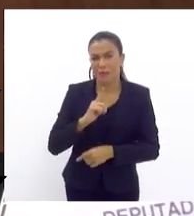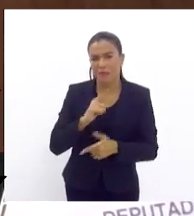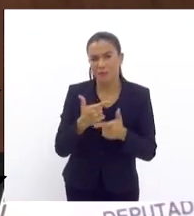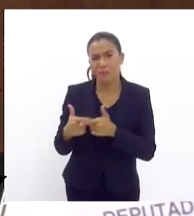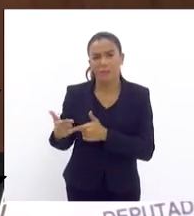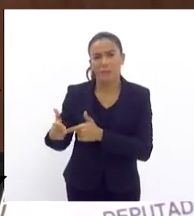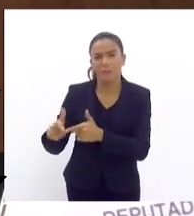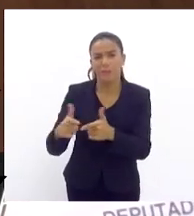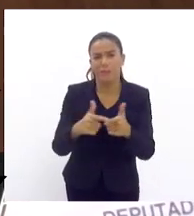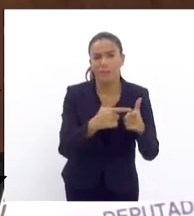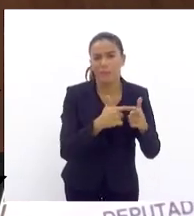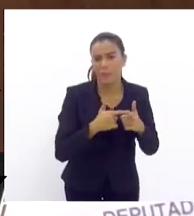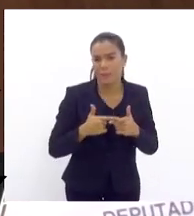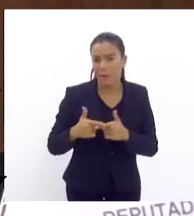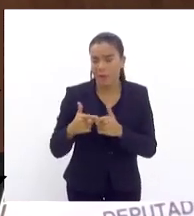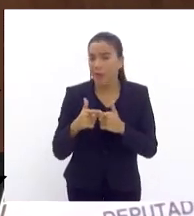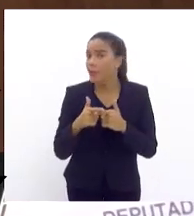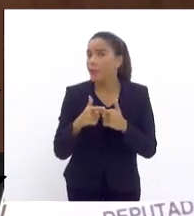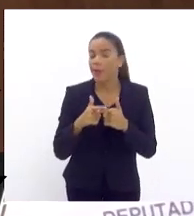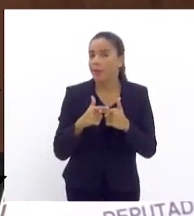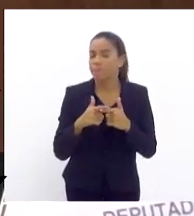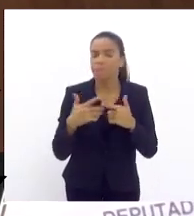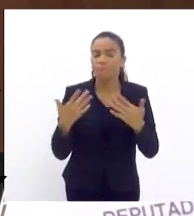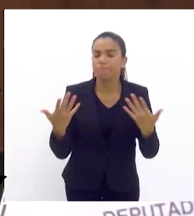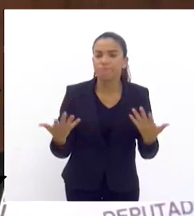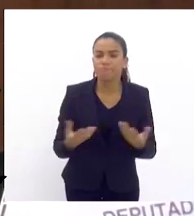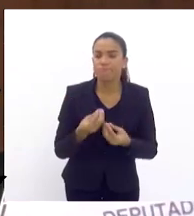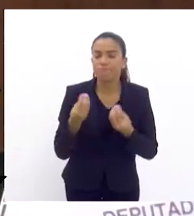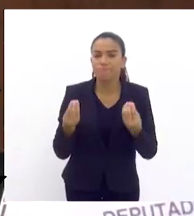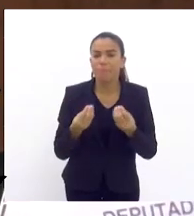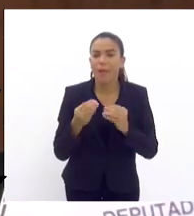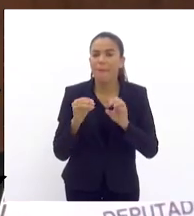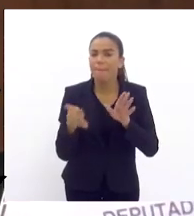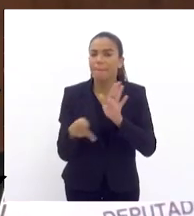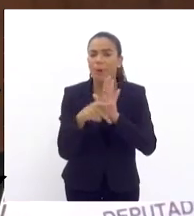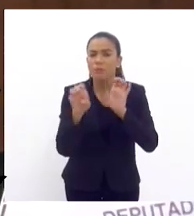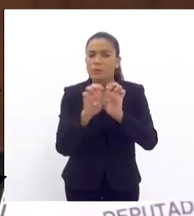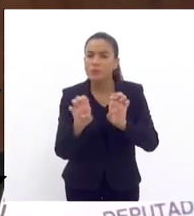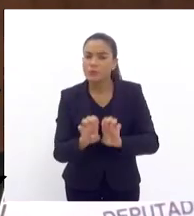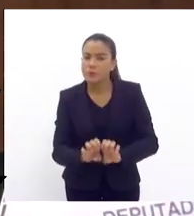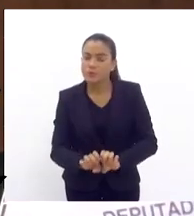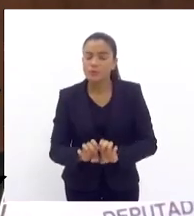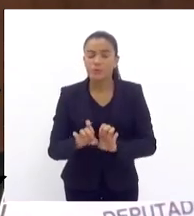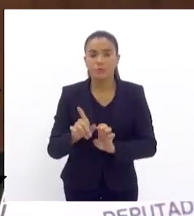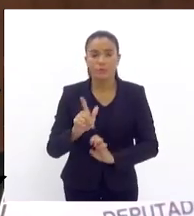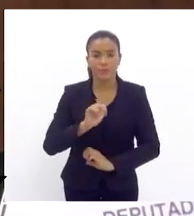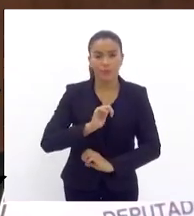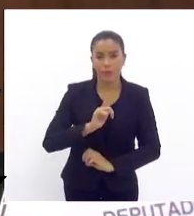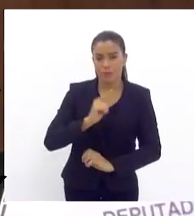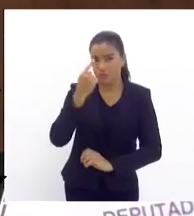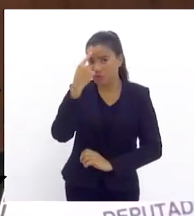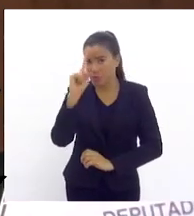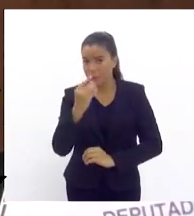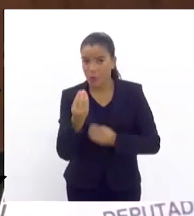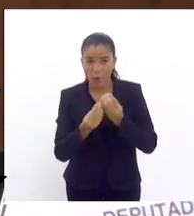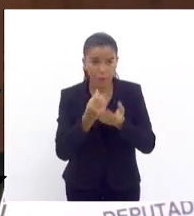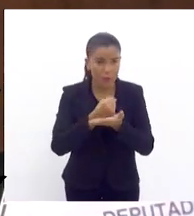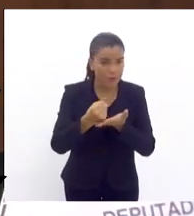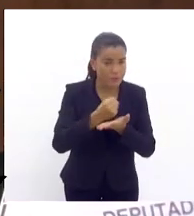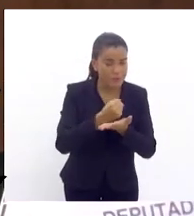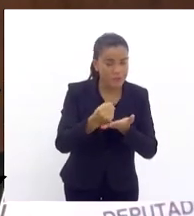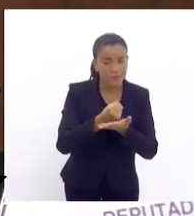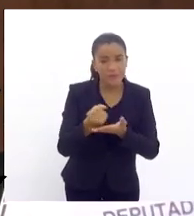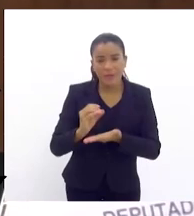problemas que são de ordem muito, muito estruturais, por exemplo. A gente não sabe ainda como que as concessões vão investir